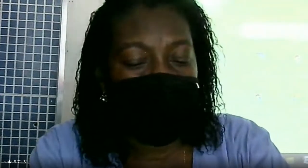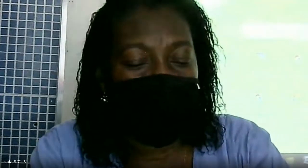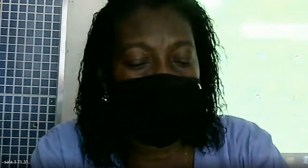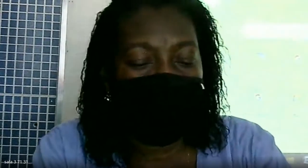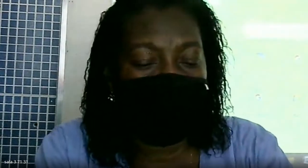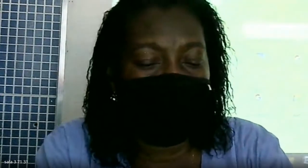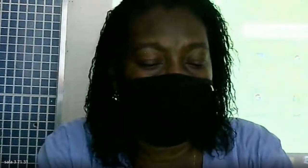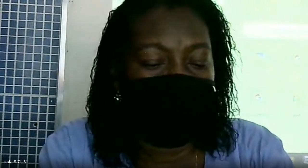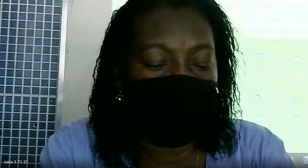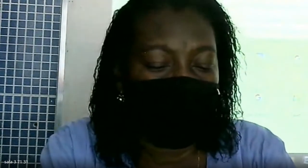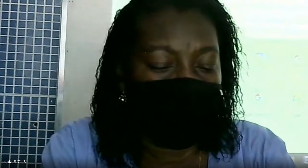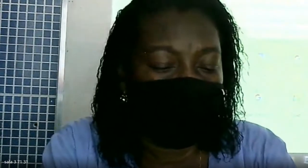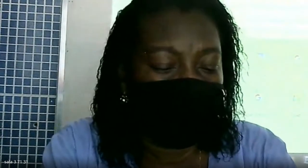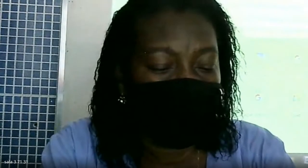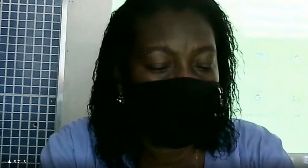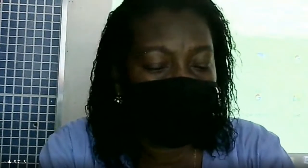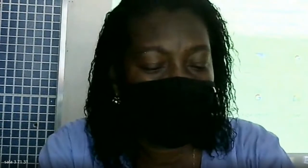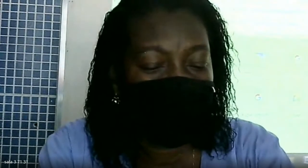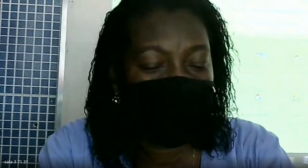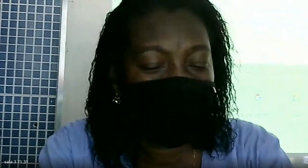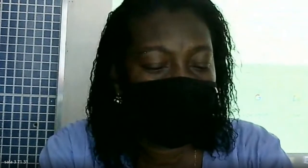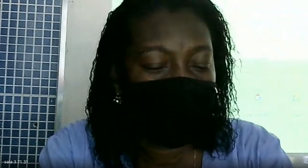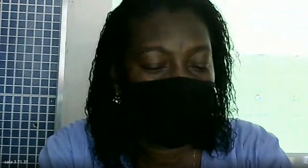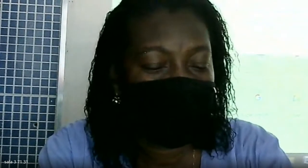Trabalho, pintura.